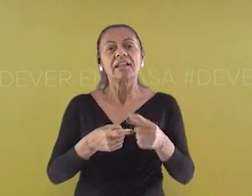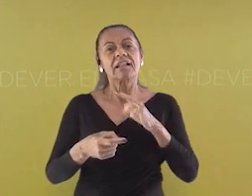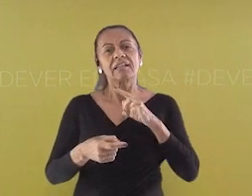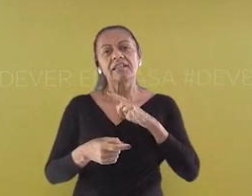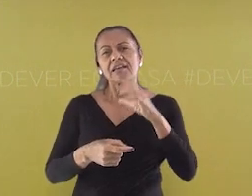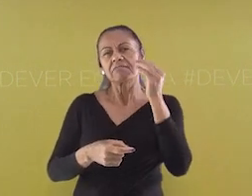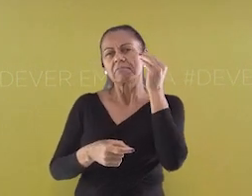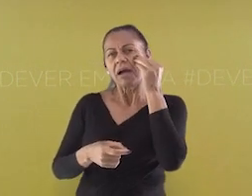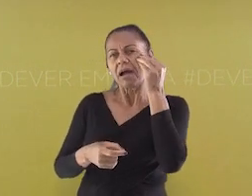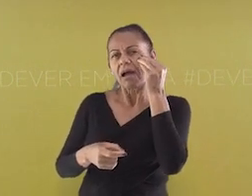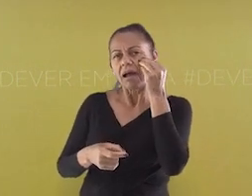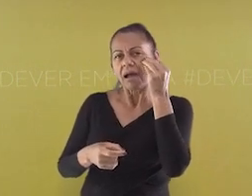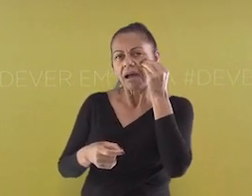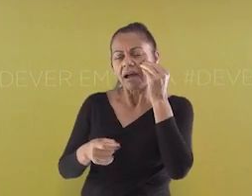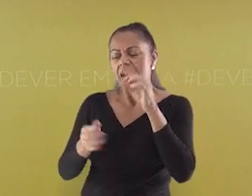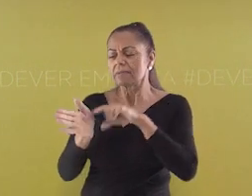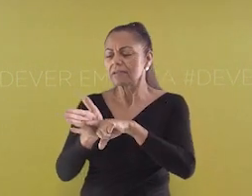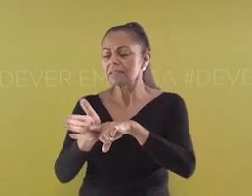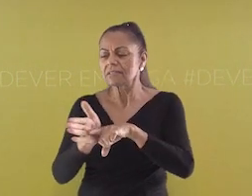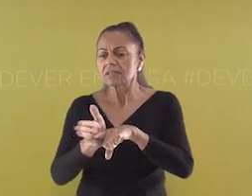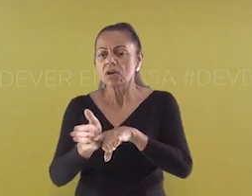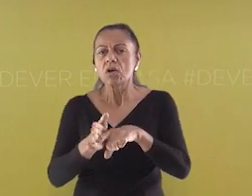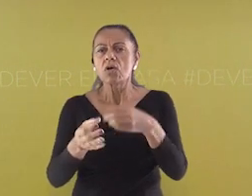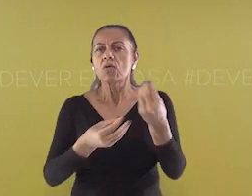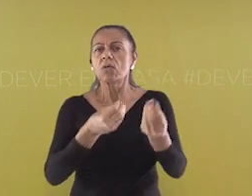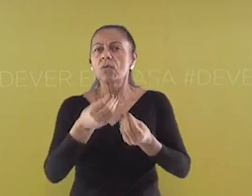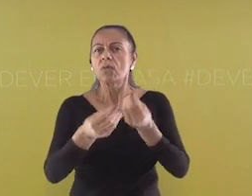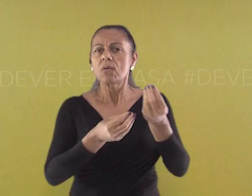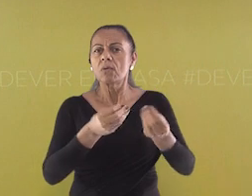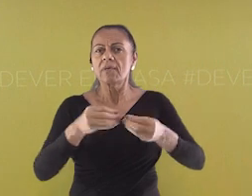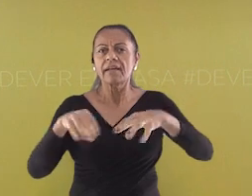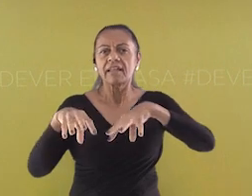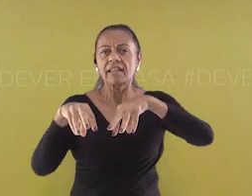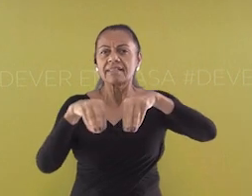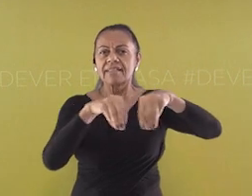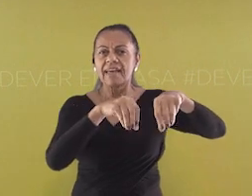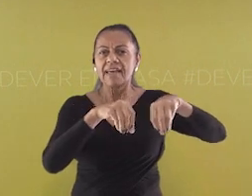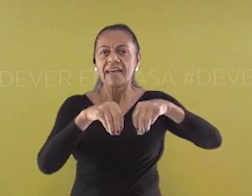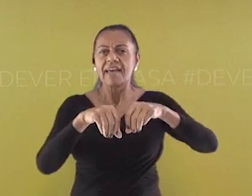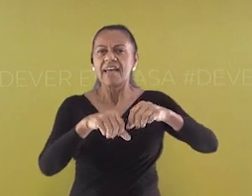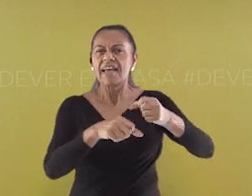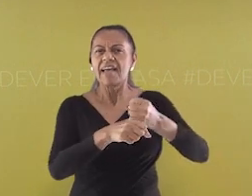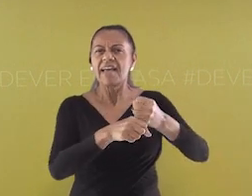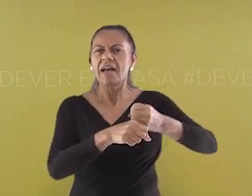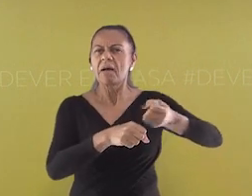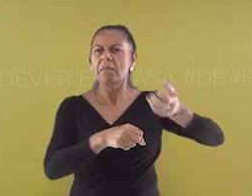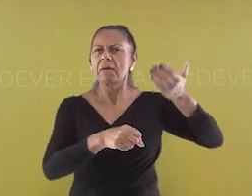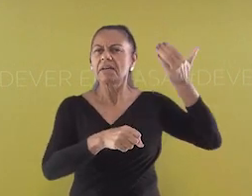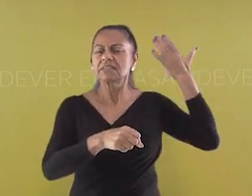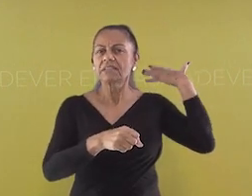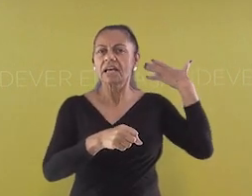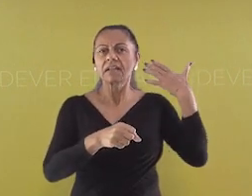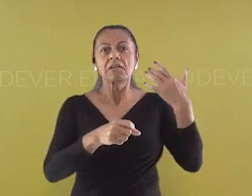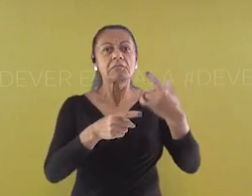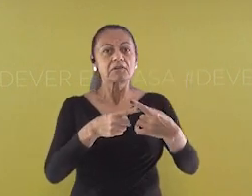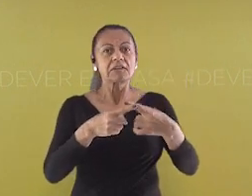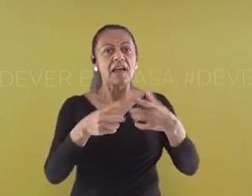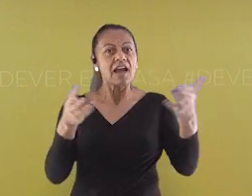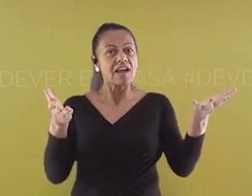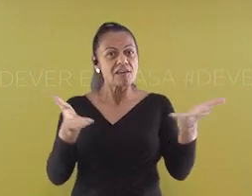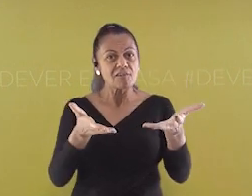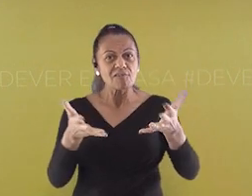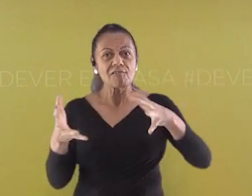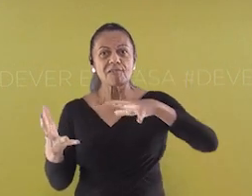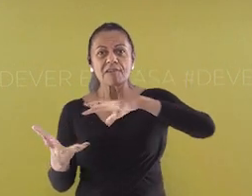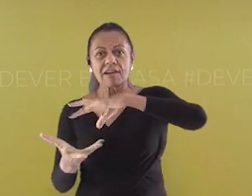fornecendo hipóteses científicas para entender como se comportavam e ainda se comportam as